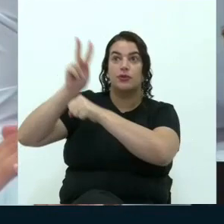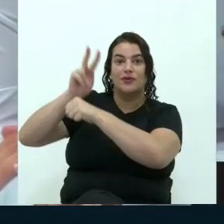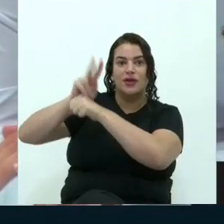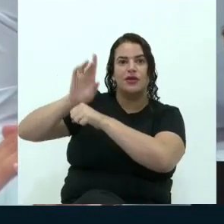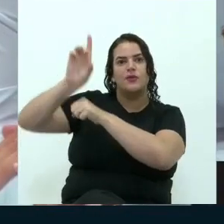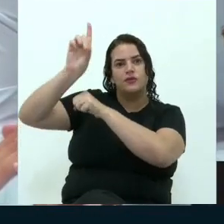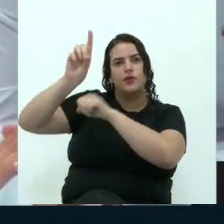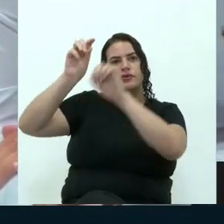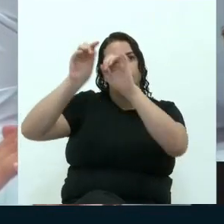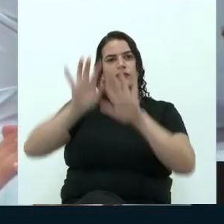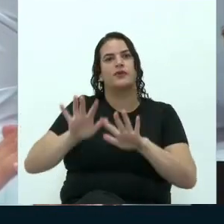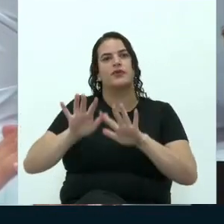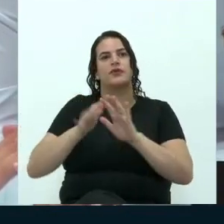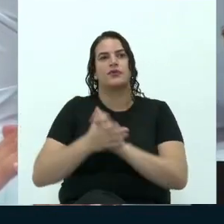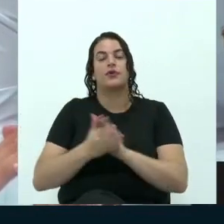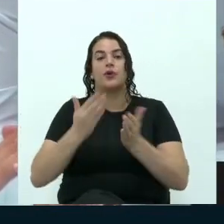Deus,